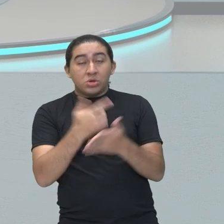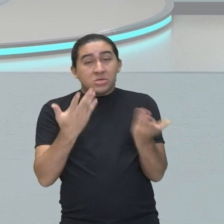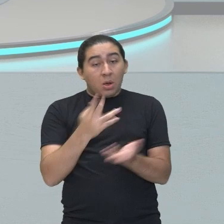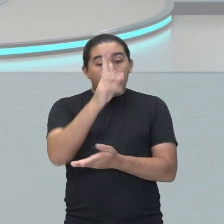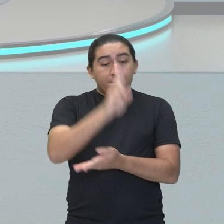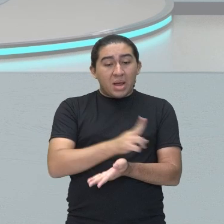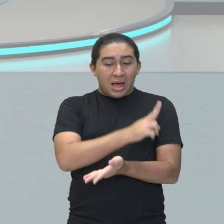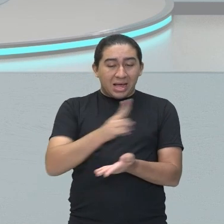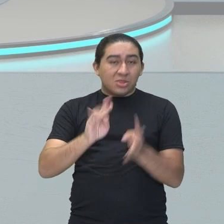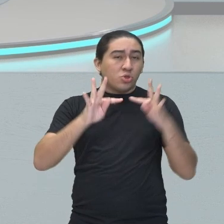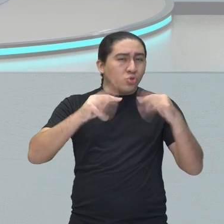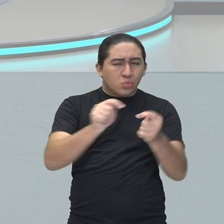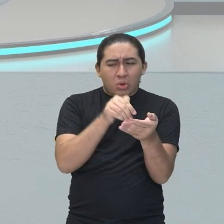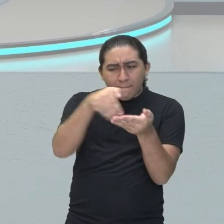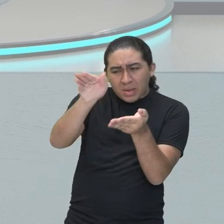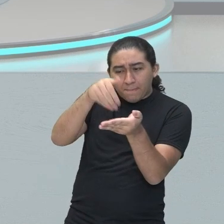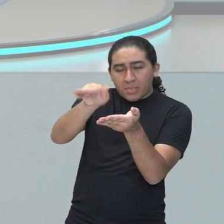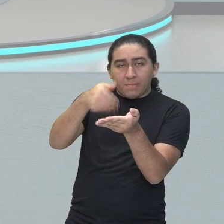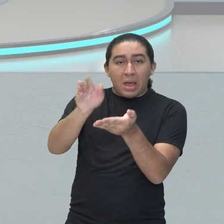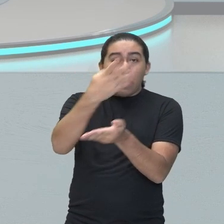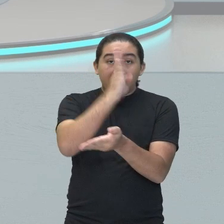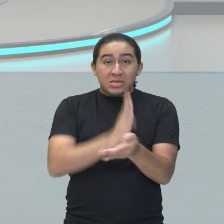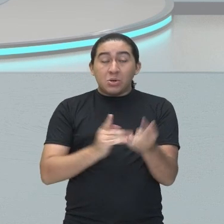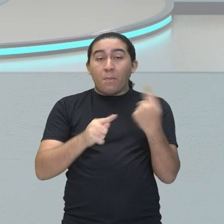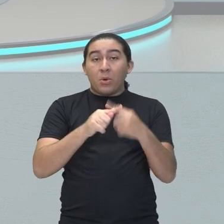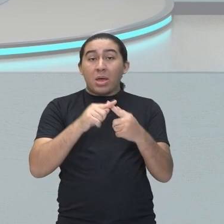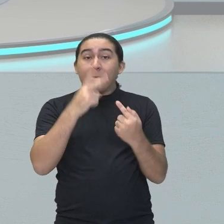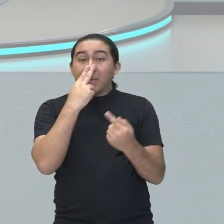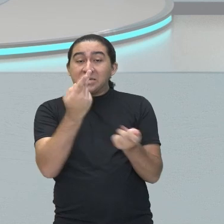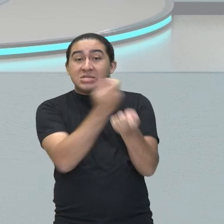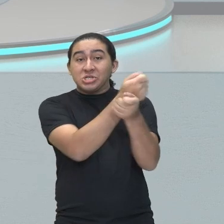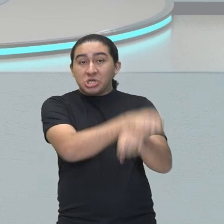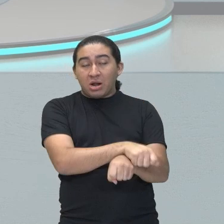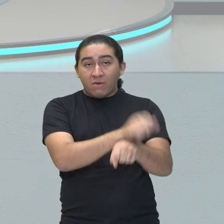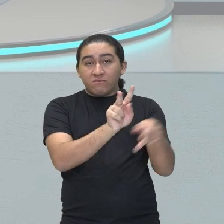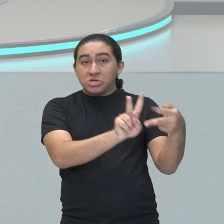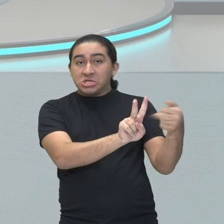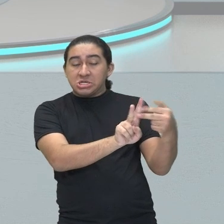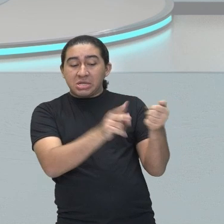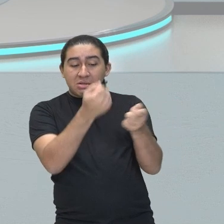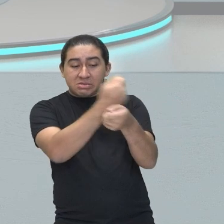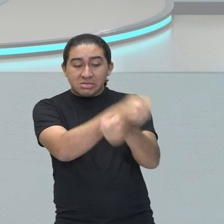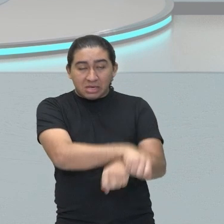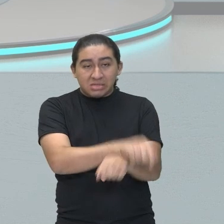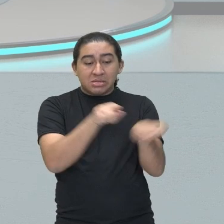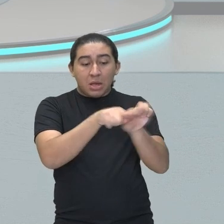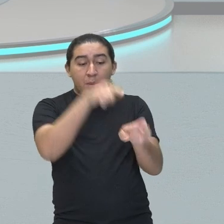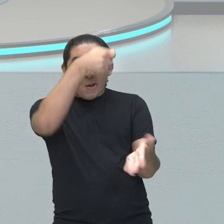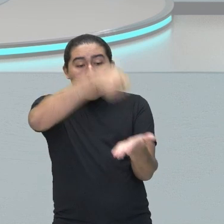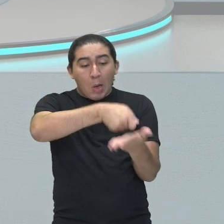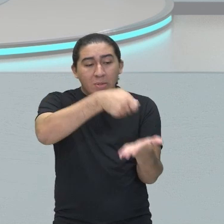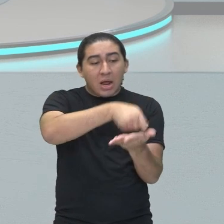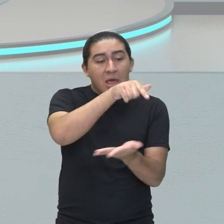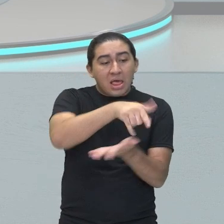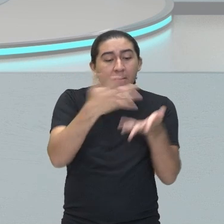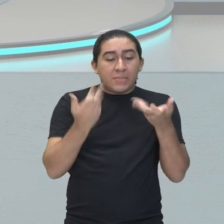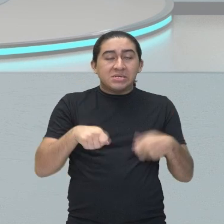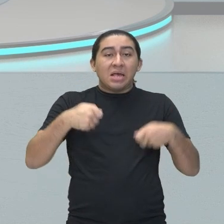os jesuítas do Brasil, porque eles estavam escravizando os indígenas e obrigando os indígenas a